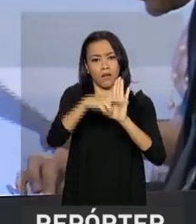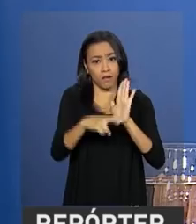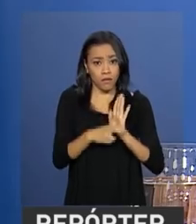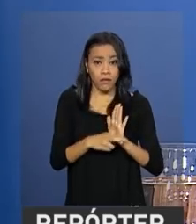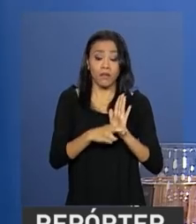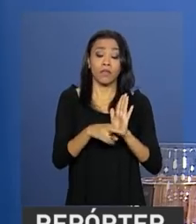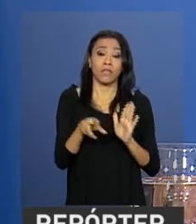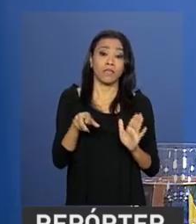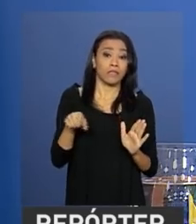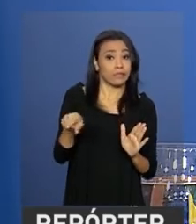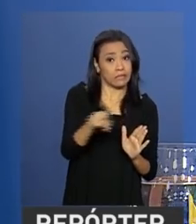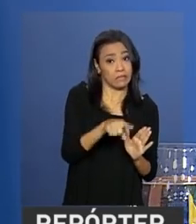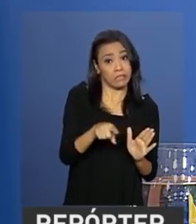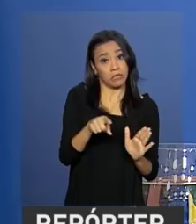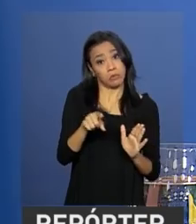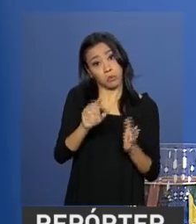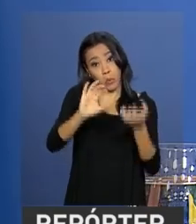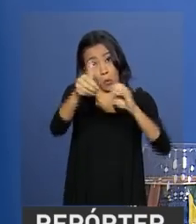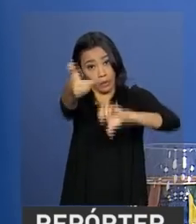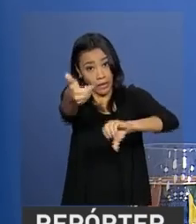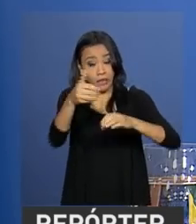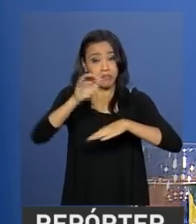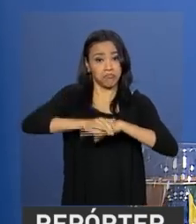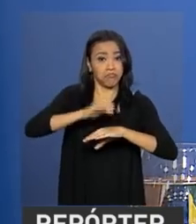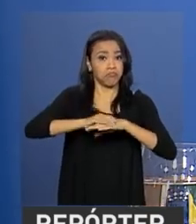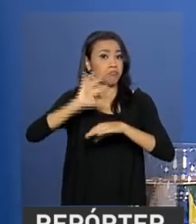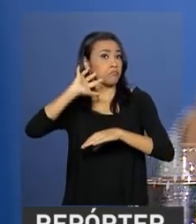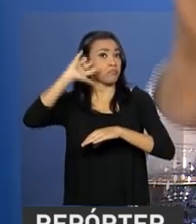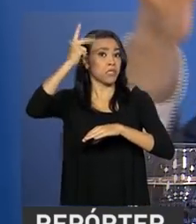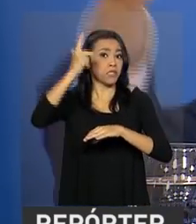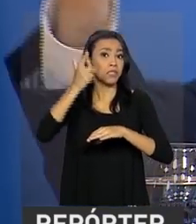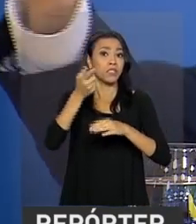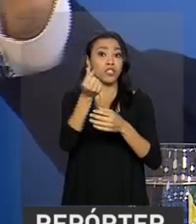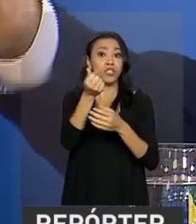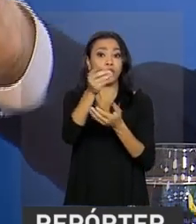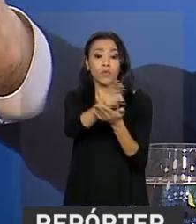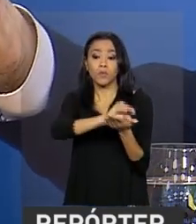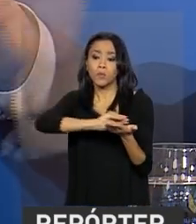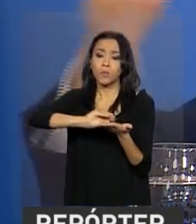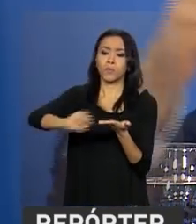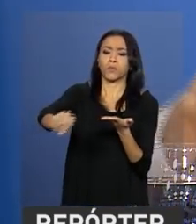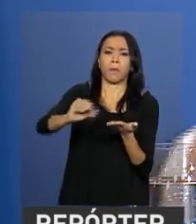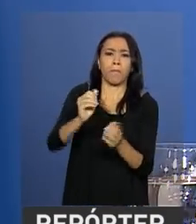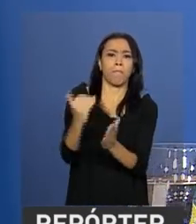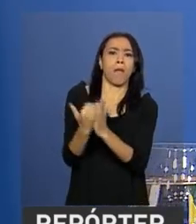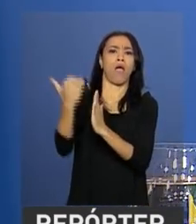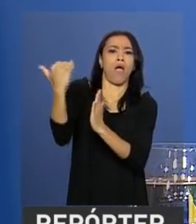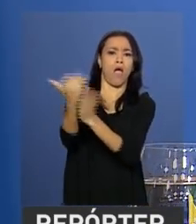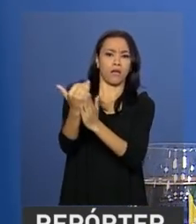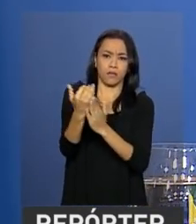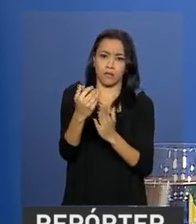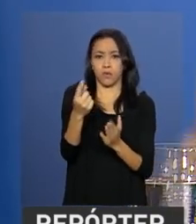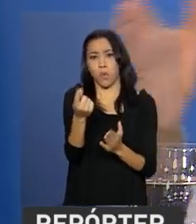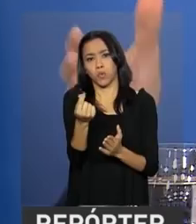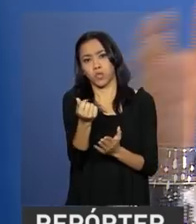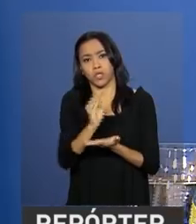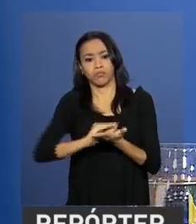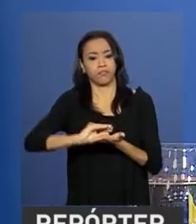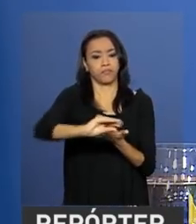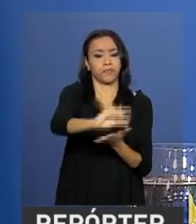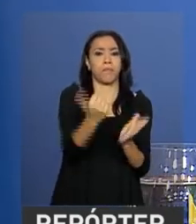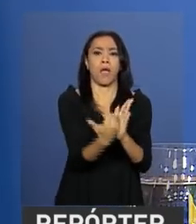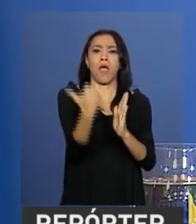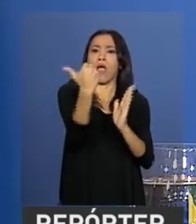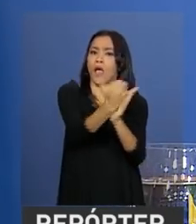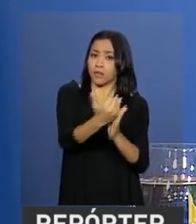impede que o Congresso Nacional decida alocar mais despesas caso julgue que são